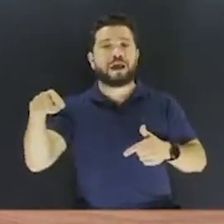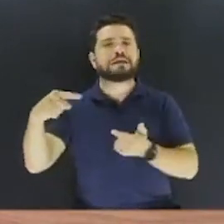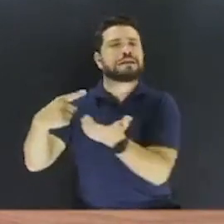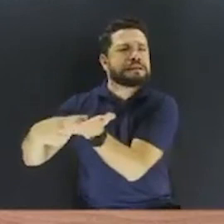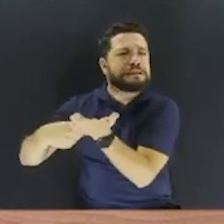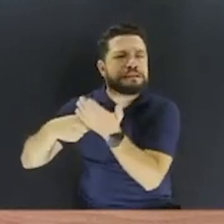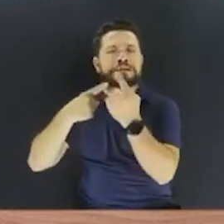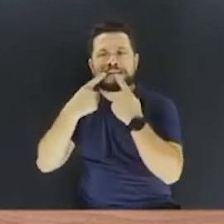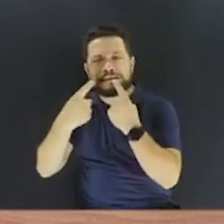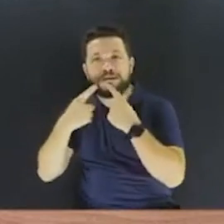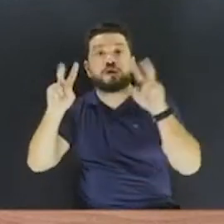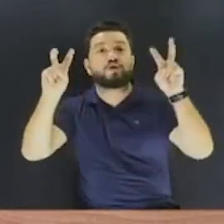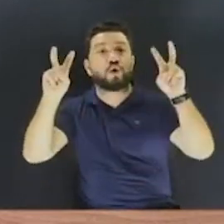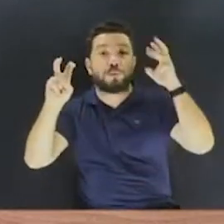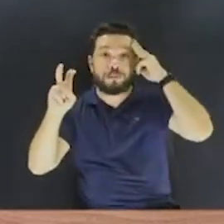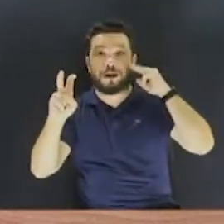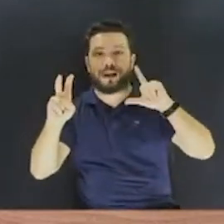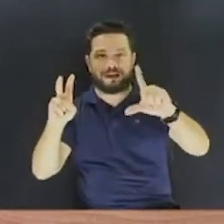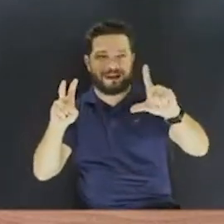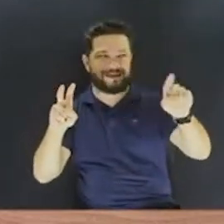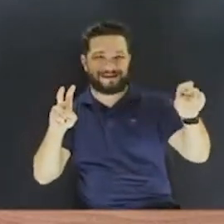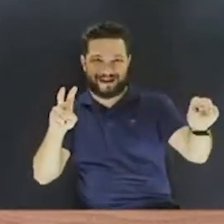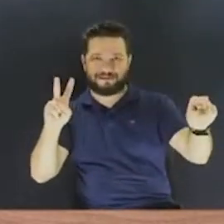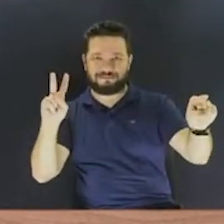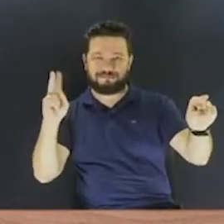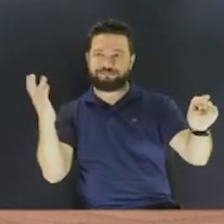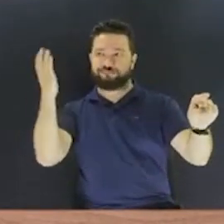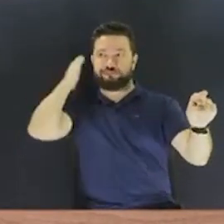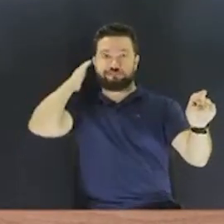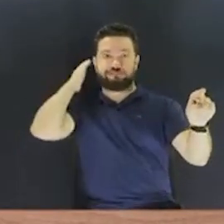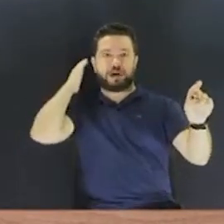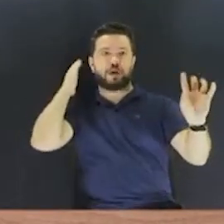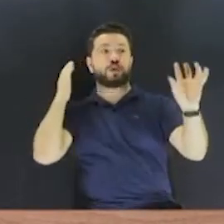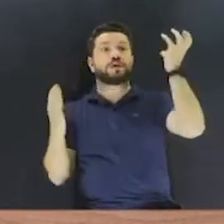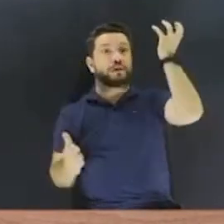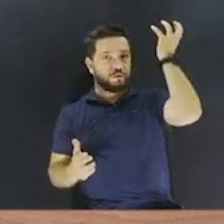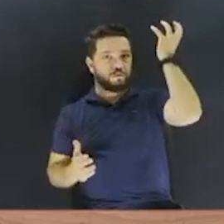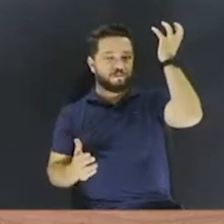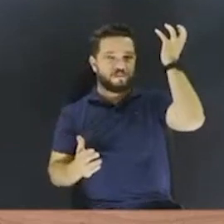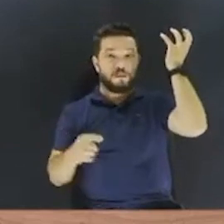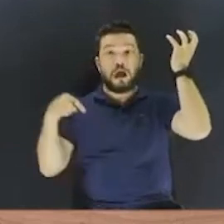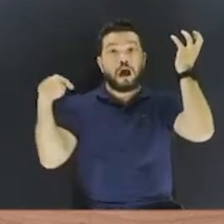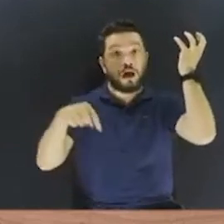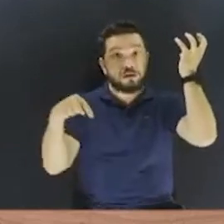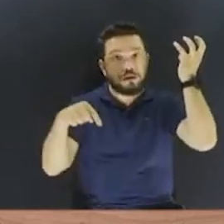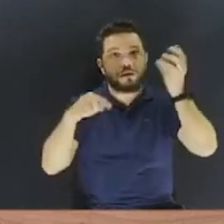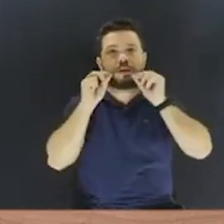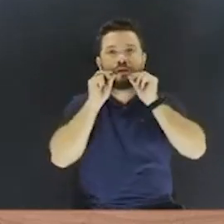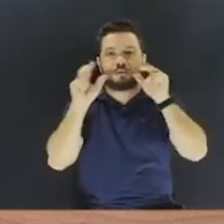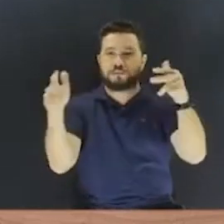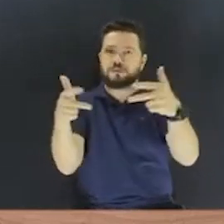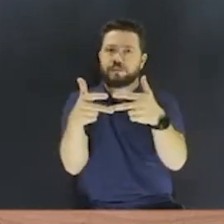Letícia Fagundes Eu acho que esta casa de leis é uma casa democrática é uma casa que nós temos que respeitar a